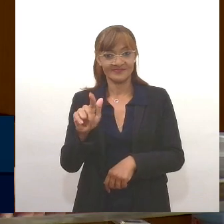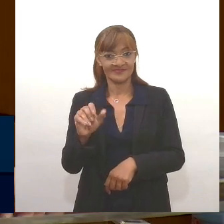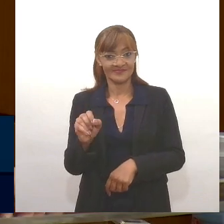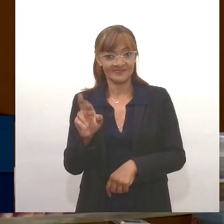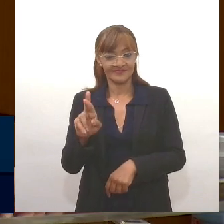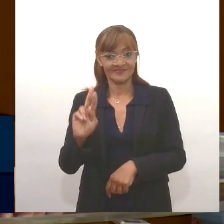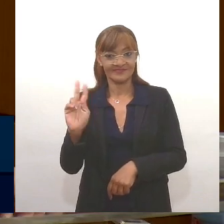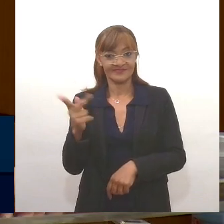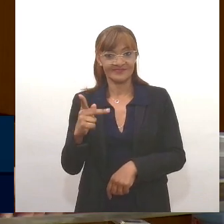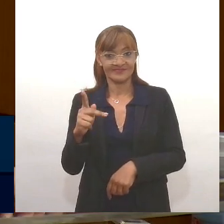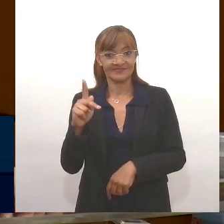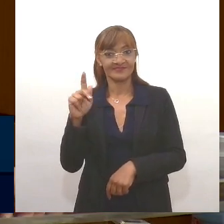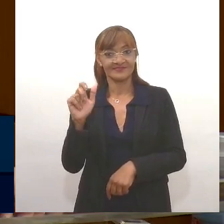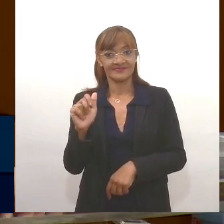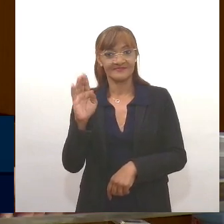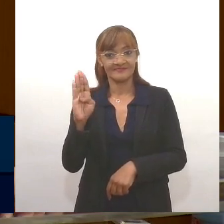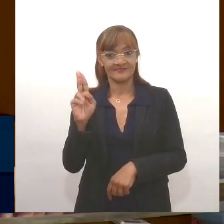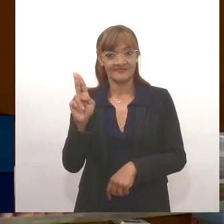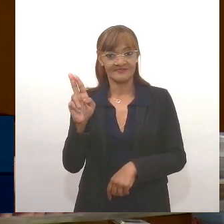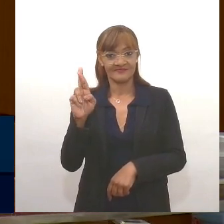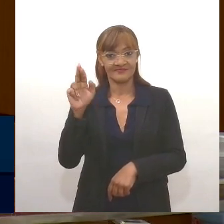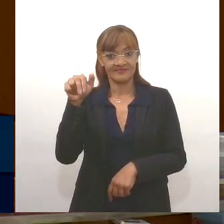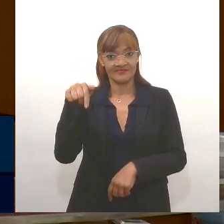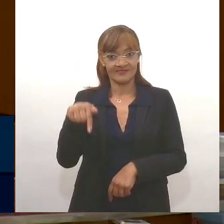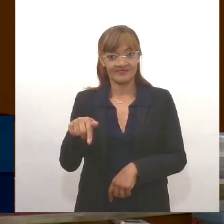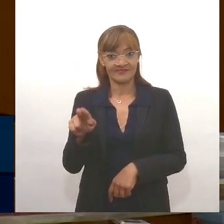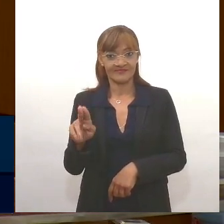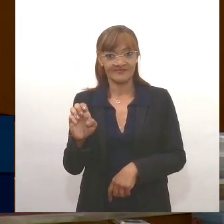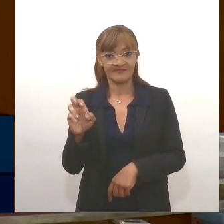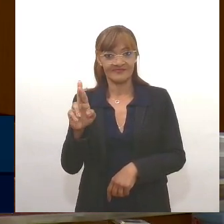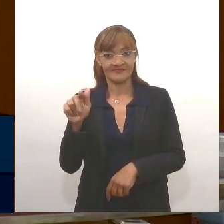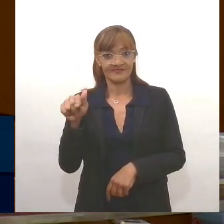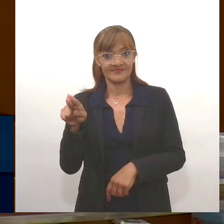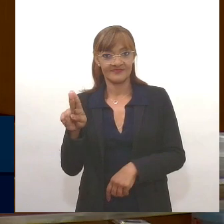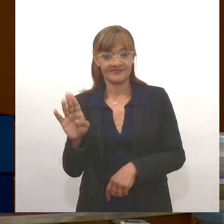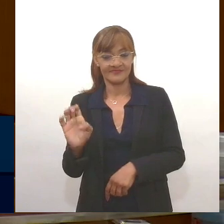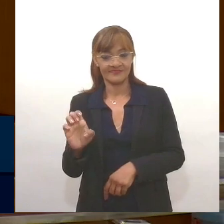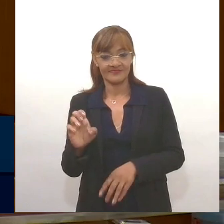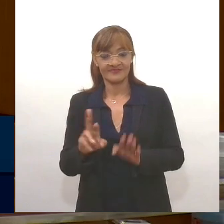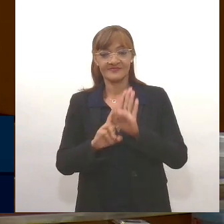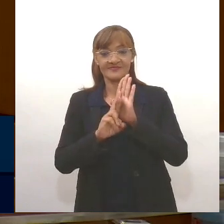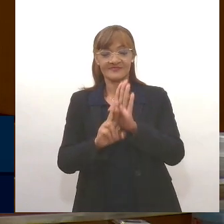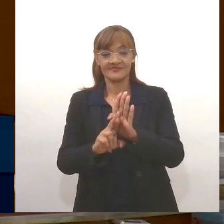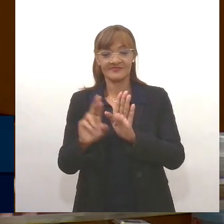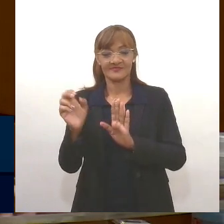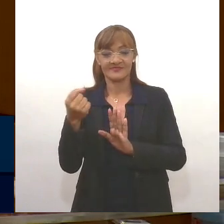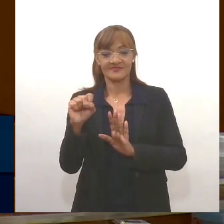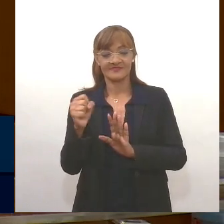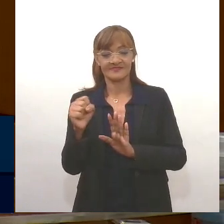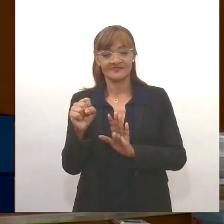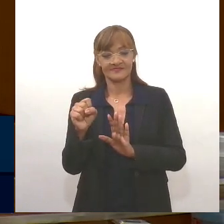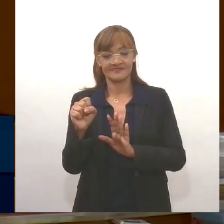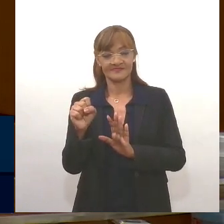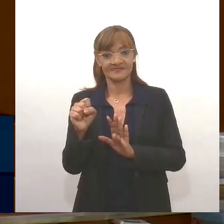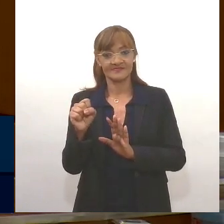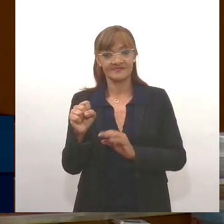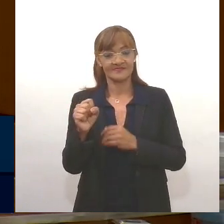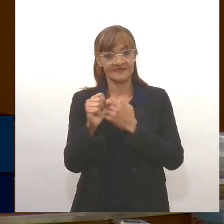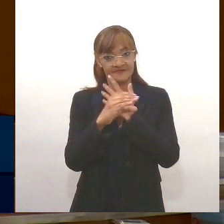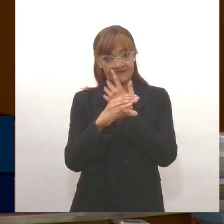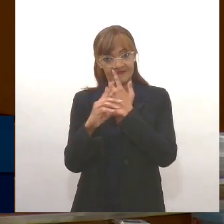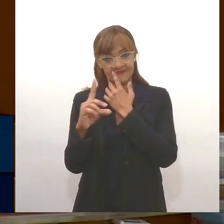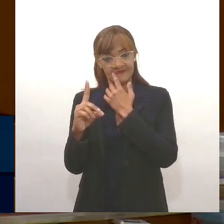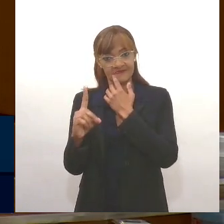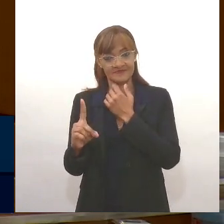vai representar Sergipe na presidência na Coordenação Geral